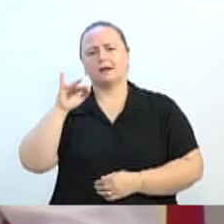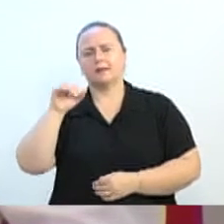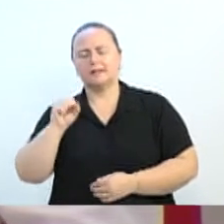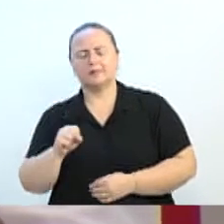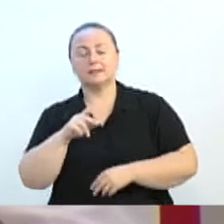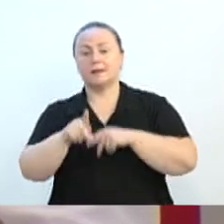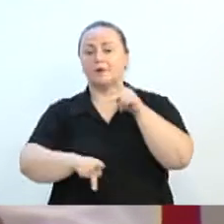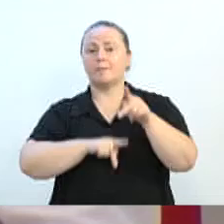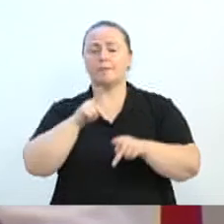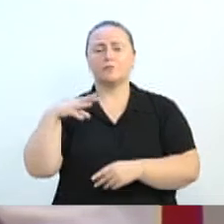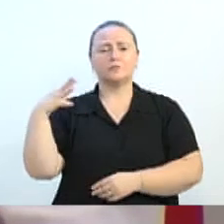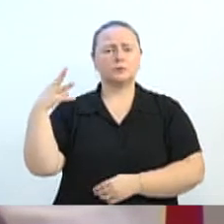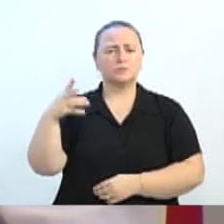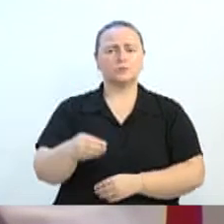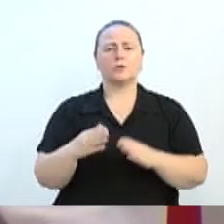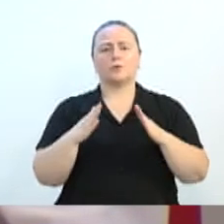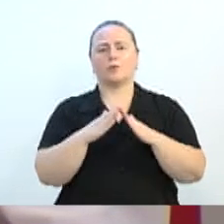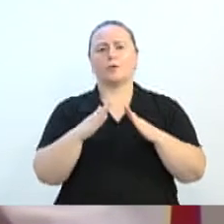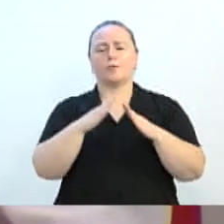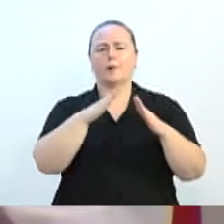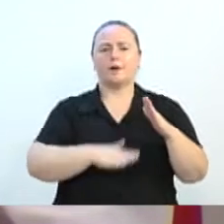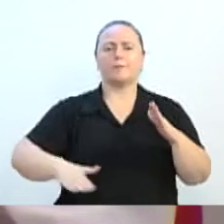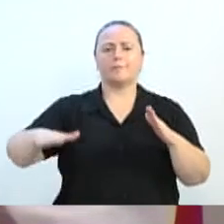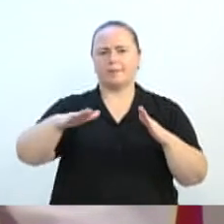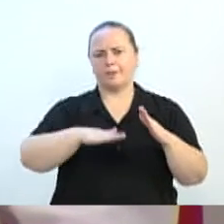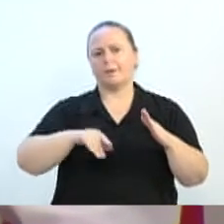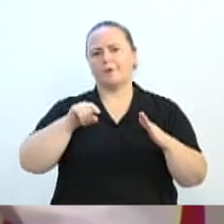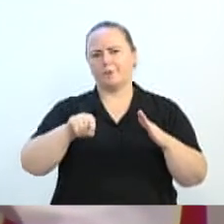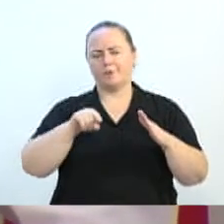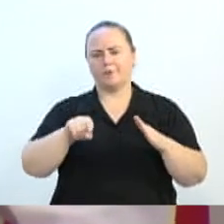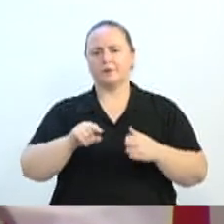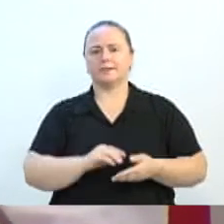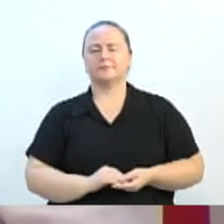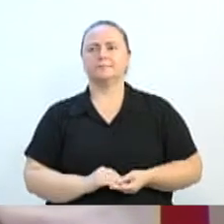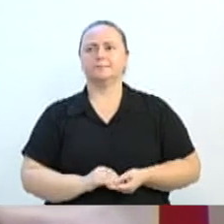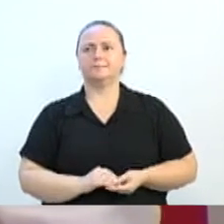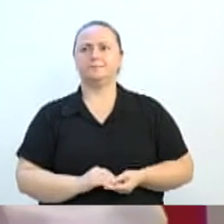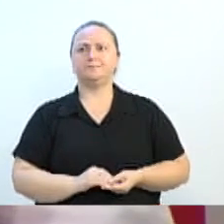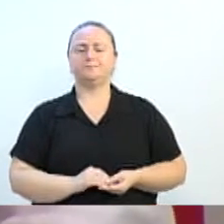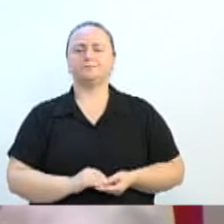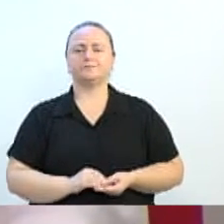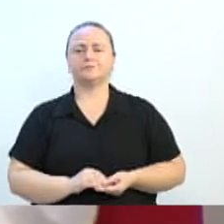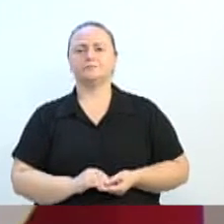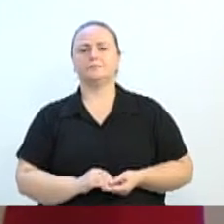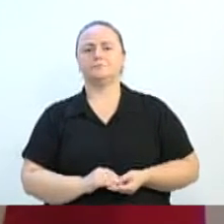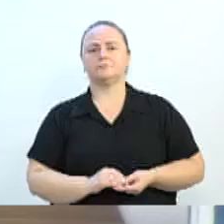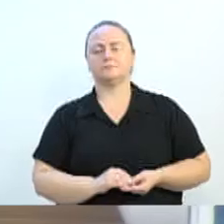dos Três Coqueiros há muito tempo pedindo por essa faixa elevada concedo o aparte presidente